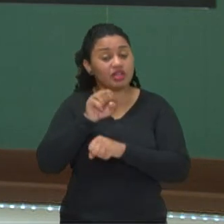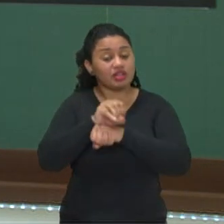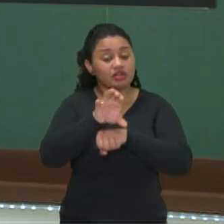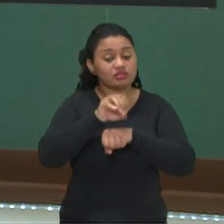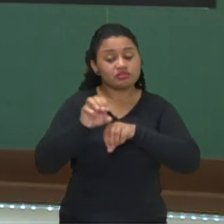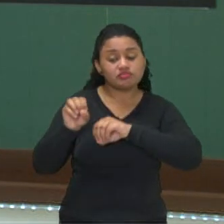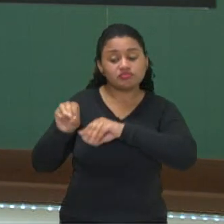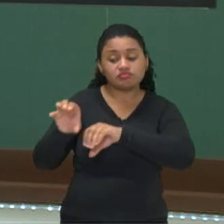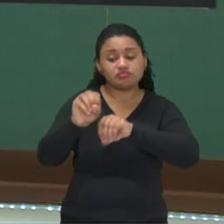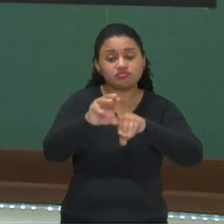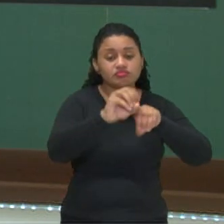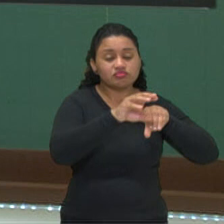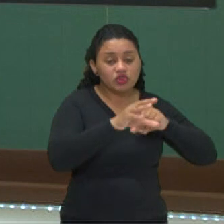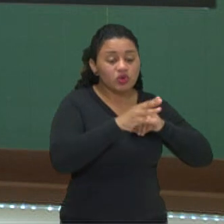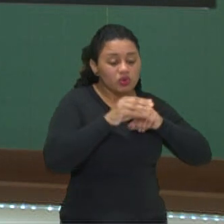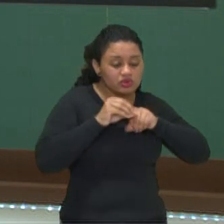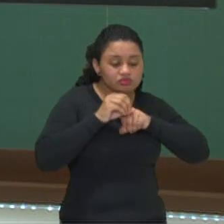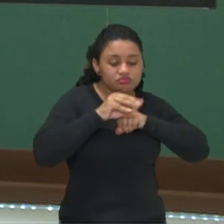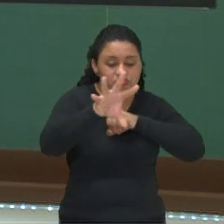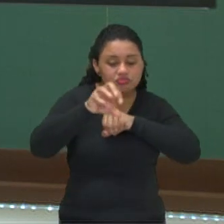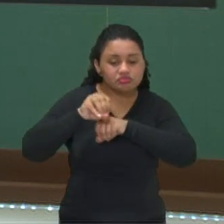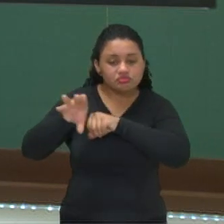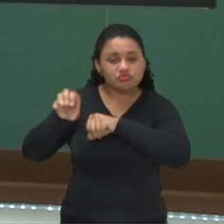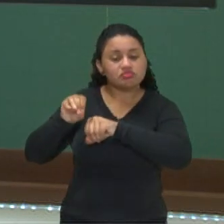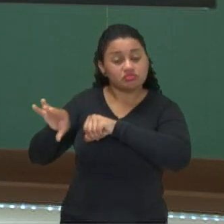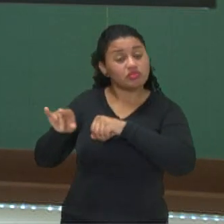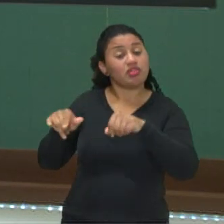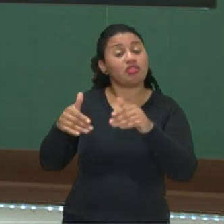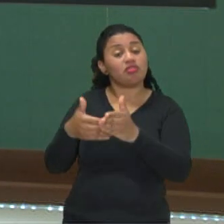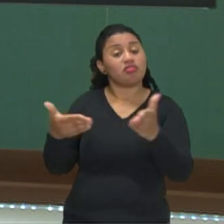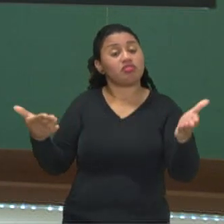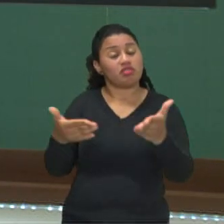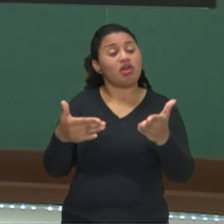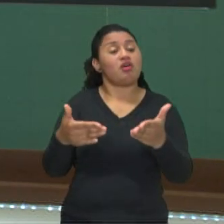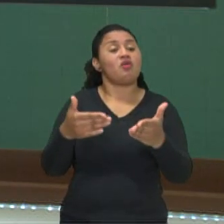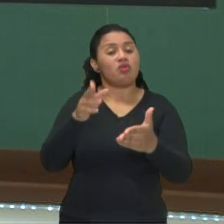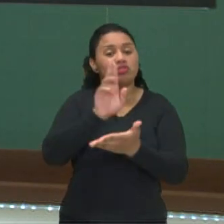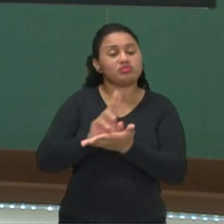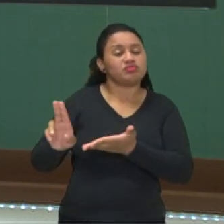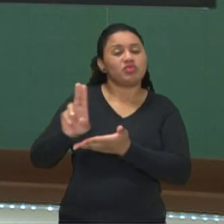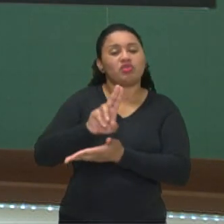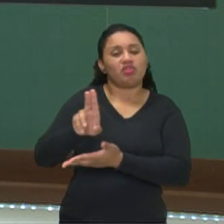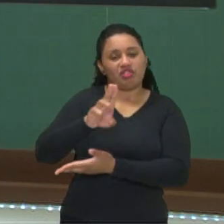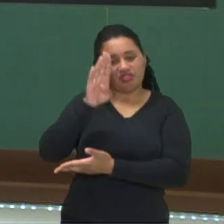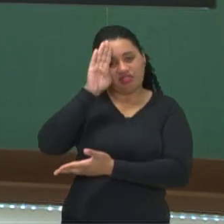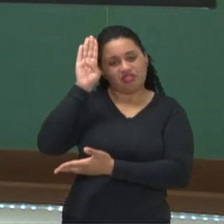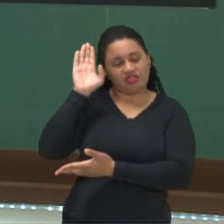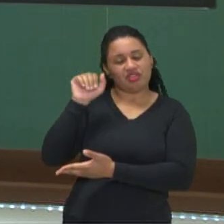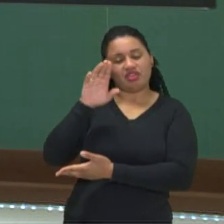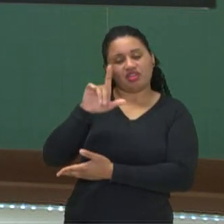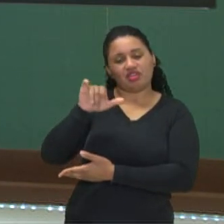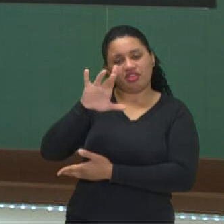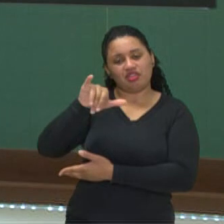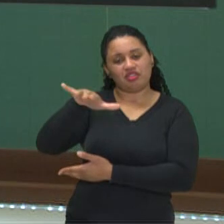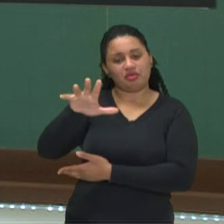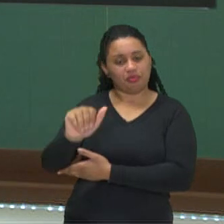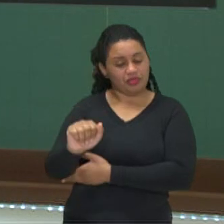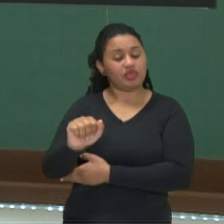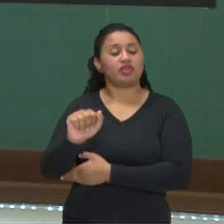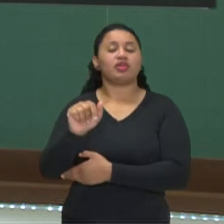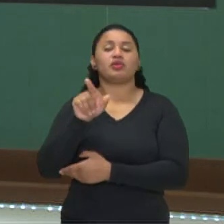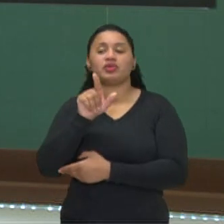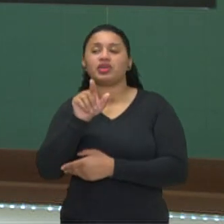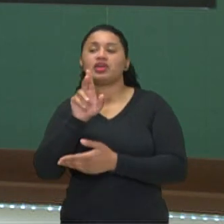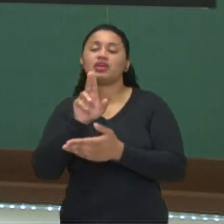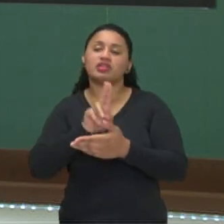conhecimentos. Por isso, até hoje, as universidades são chamadas de academia, né? A Academia da